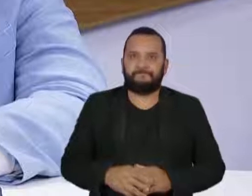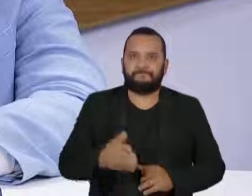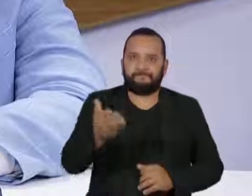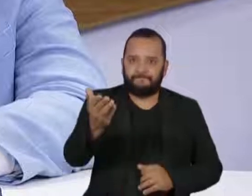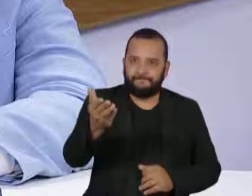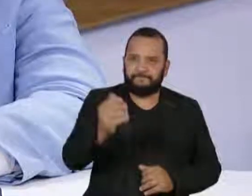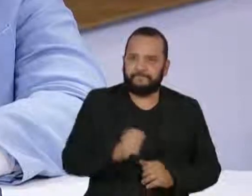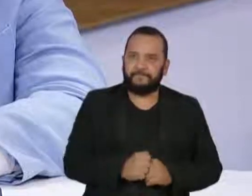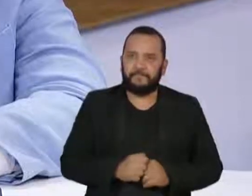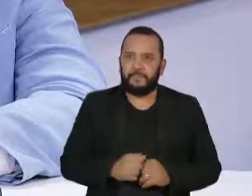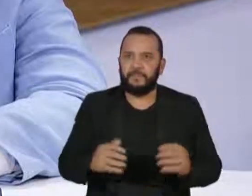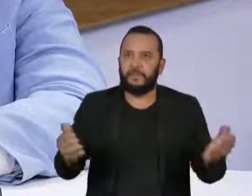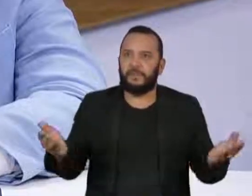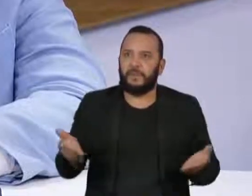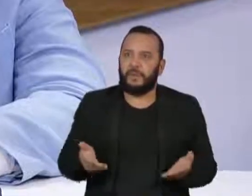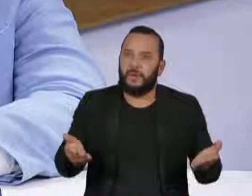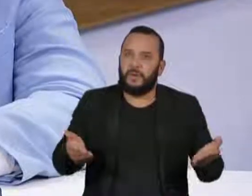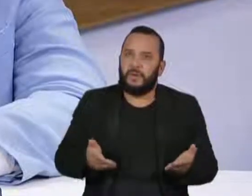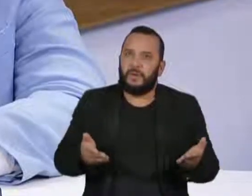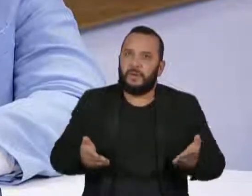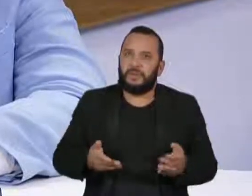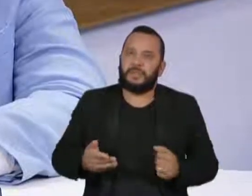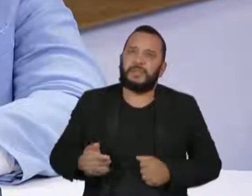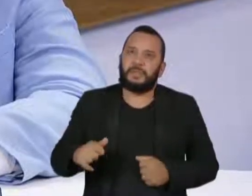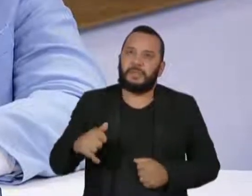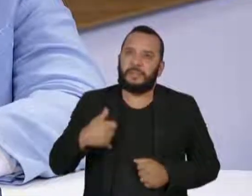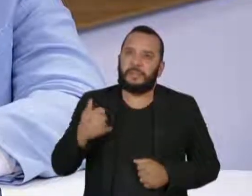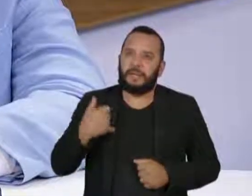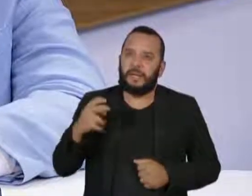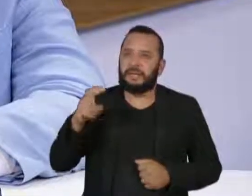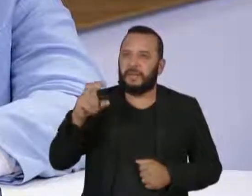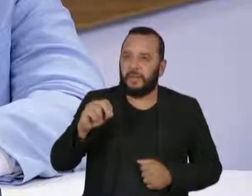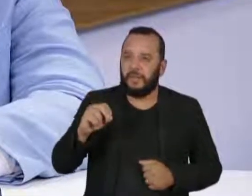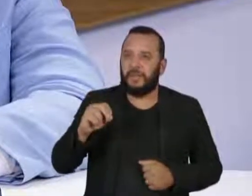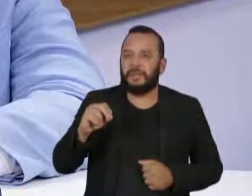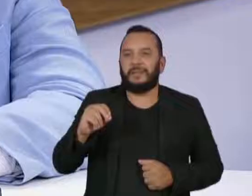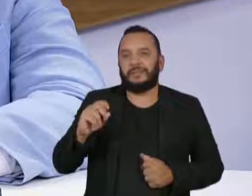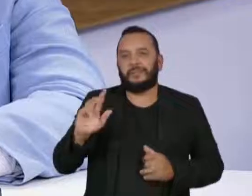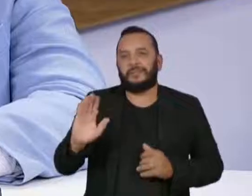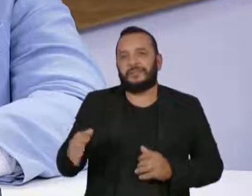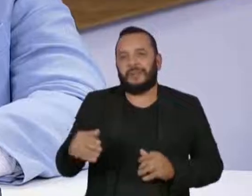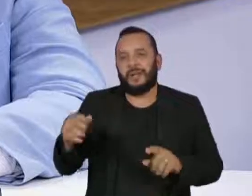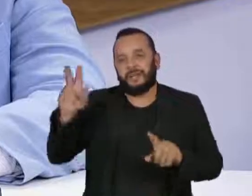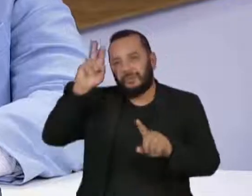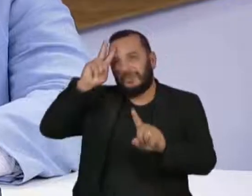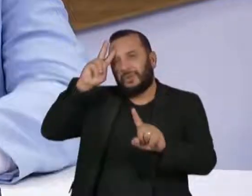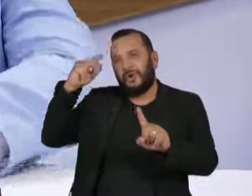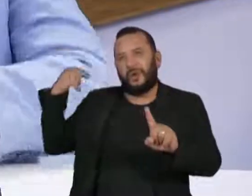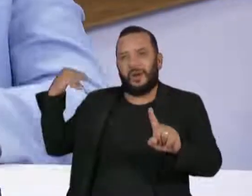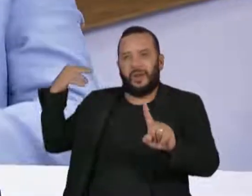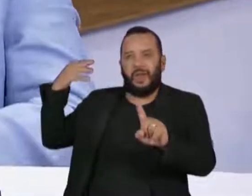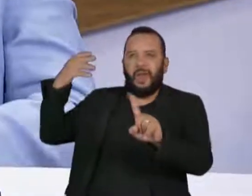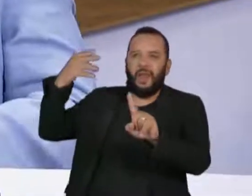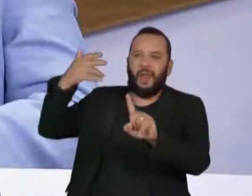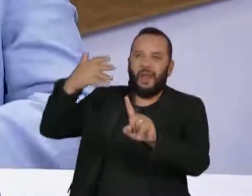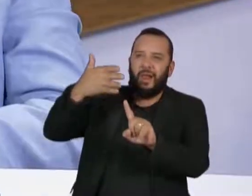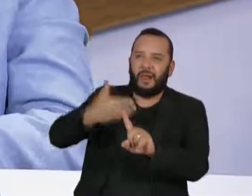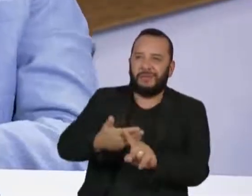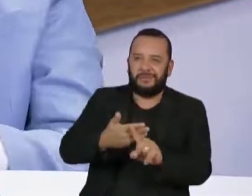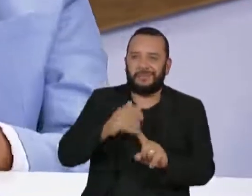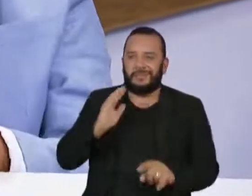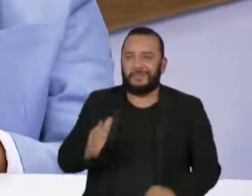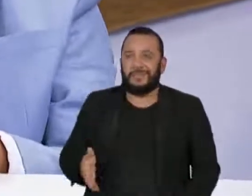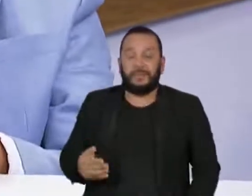assim, você hoje está 50 anos, né? Já tem uma carreira consolidada. Só que há 50,